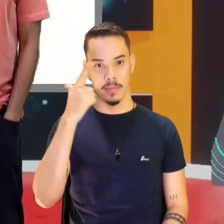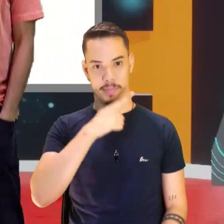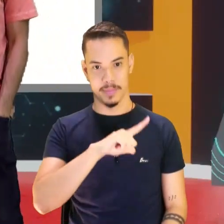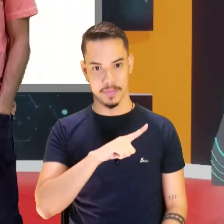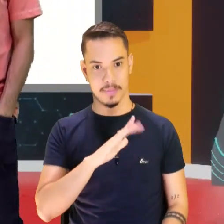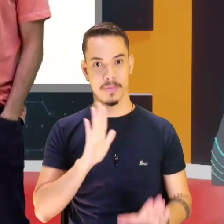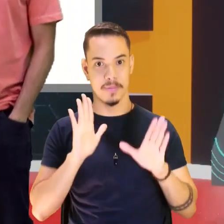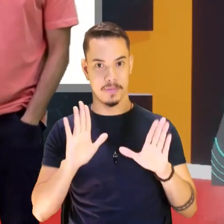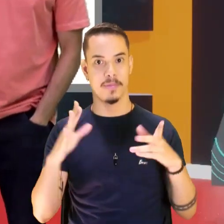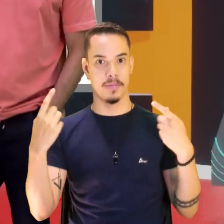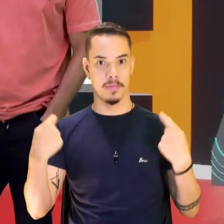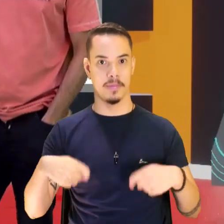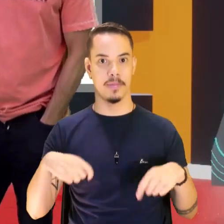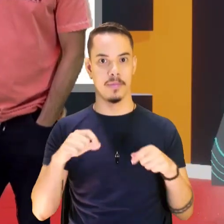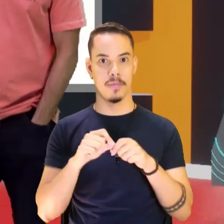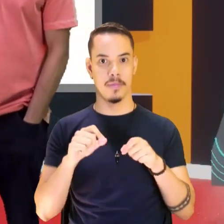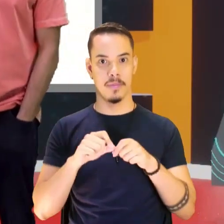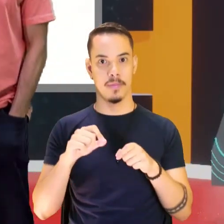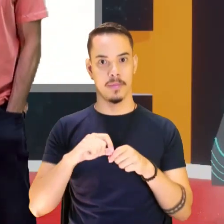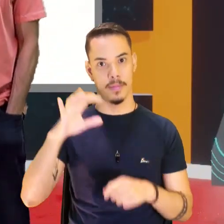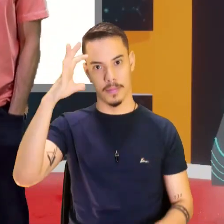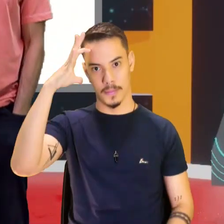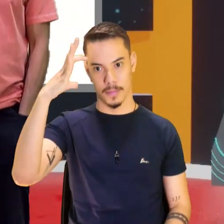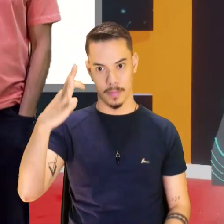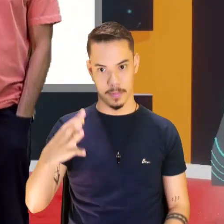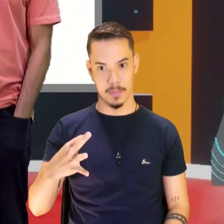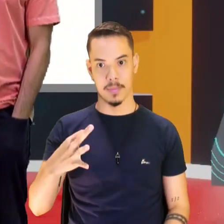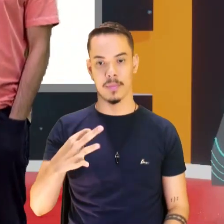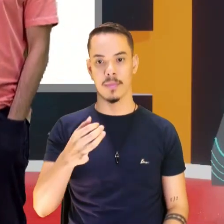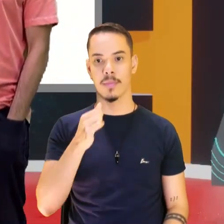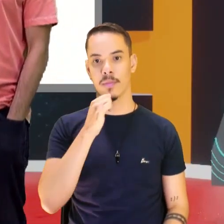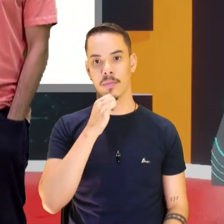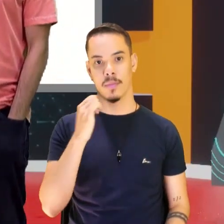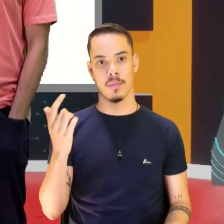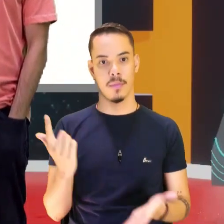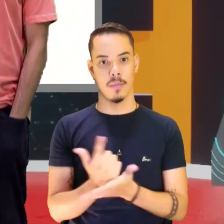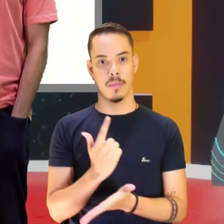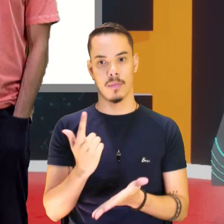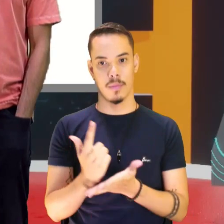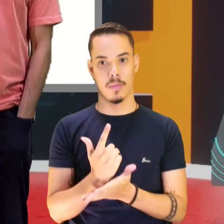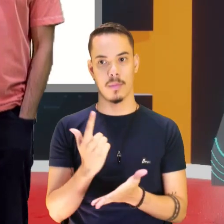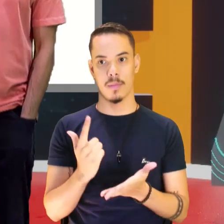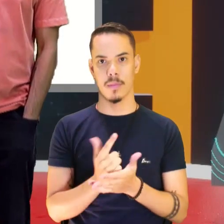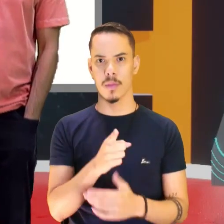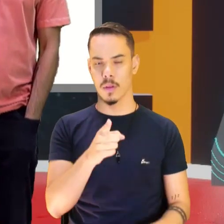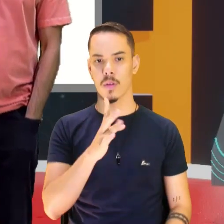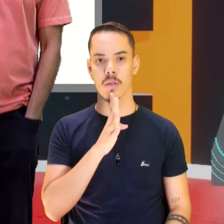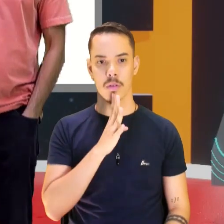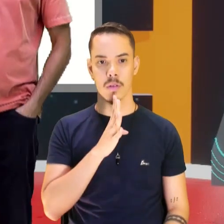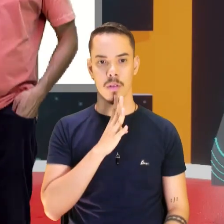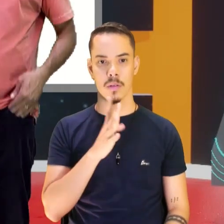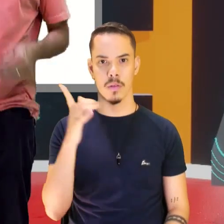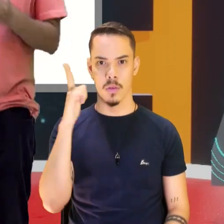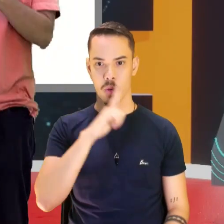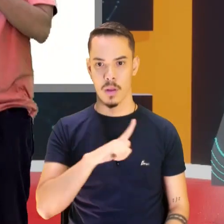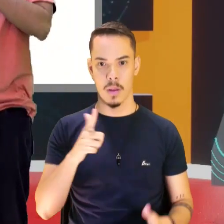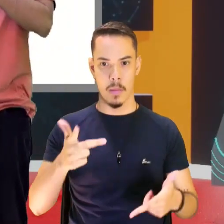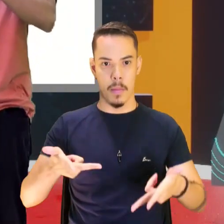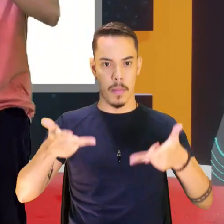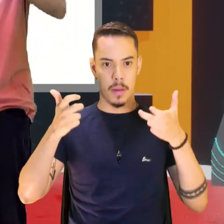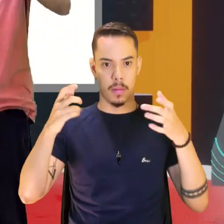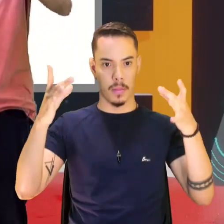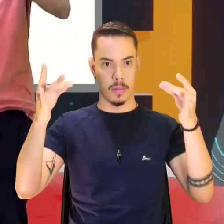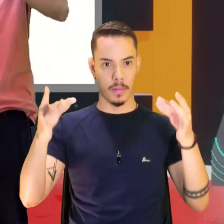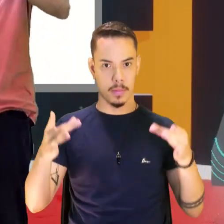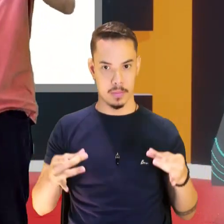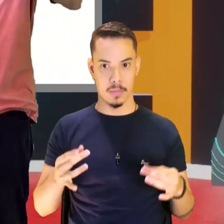claro, precisa fazer uma interpretação. Né? Por exemplo, essa do livro aqui, É. você tinha conseguido perceber esse detalhe? Que se eu aumento